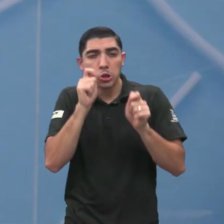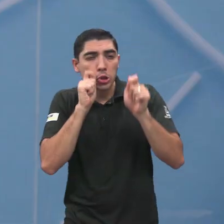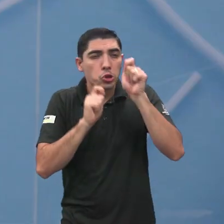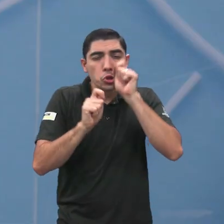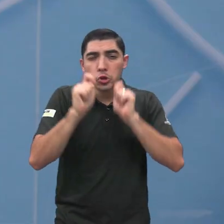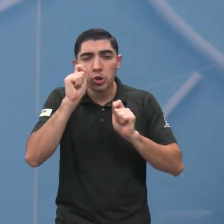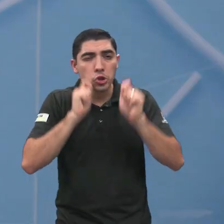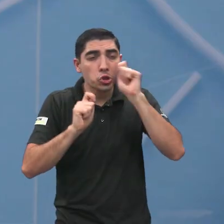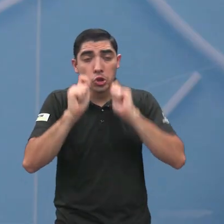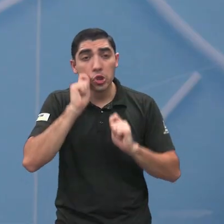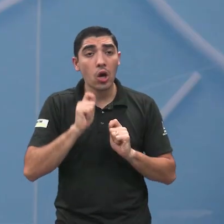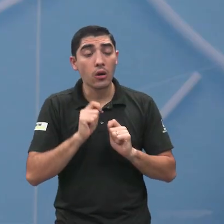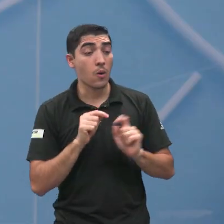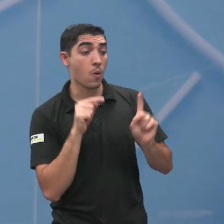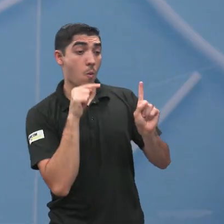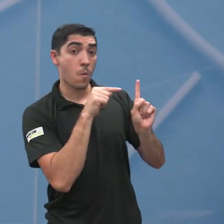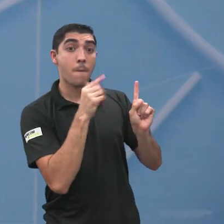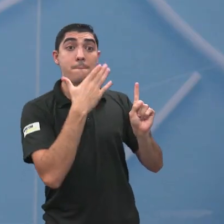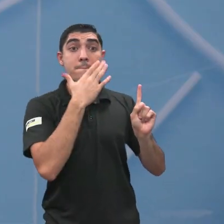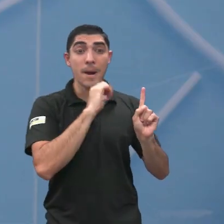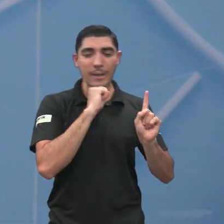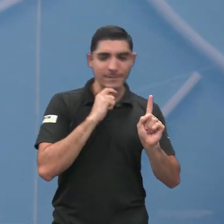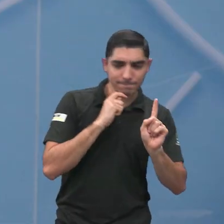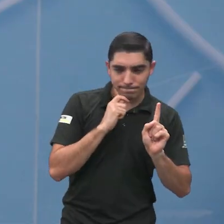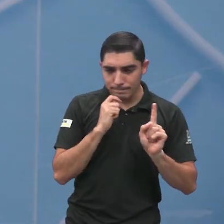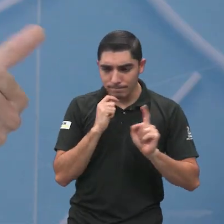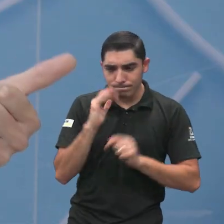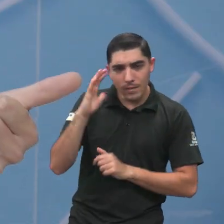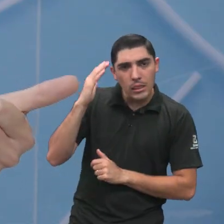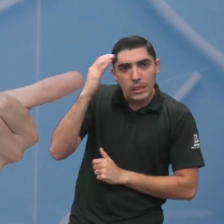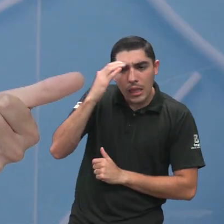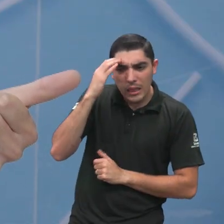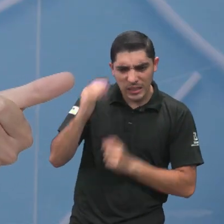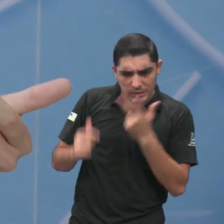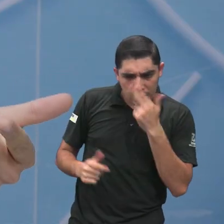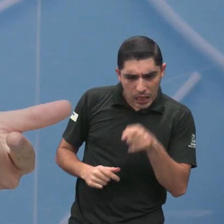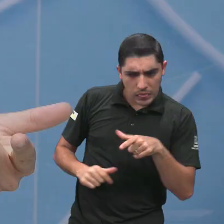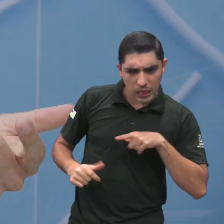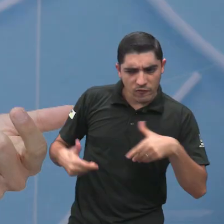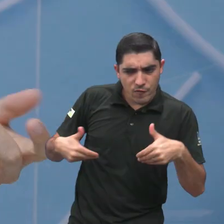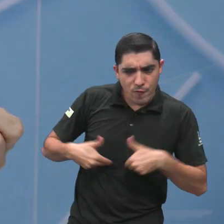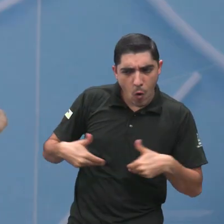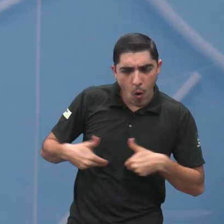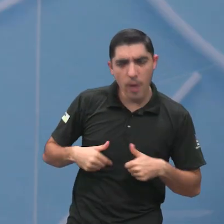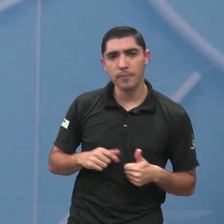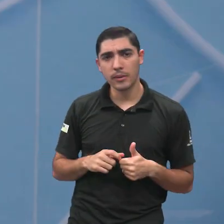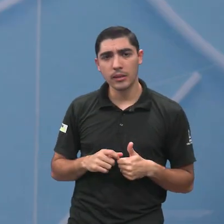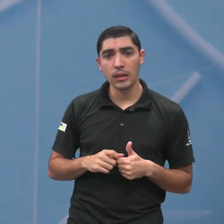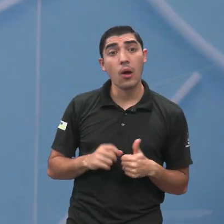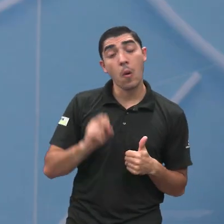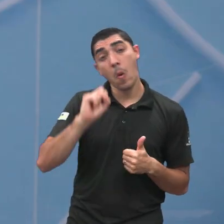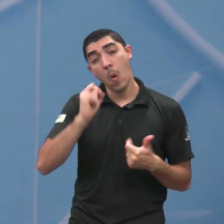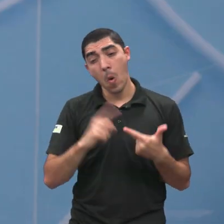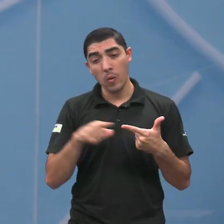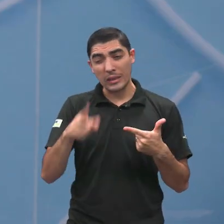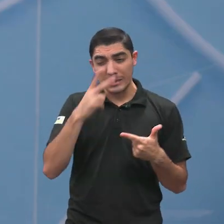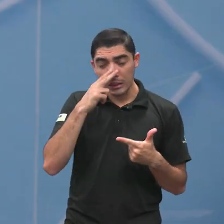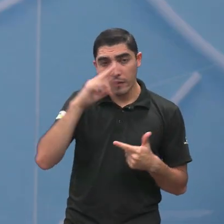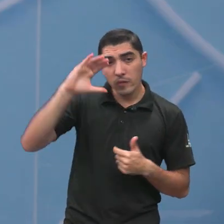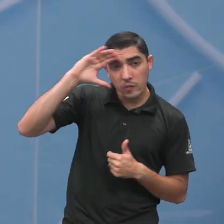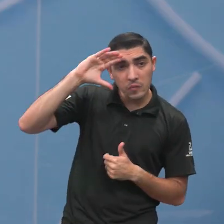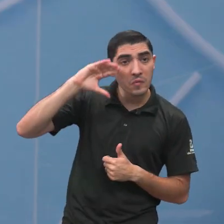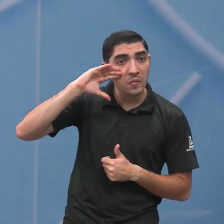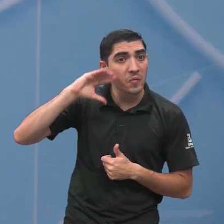aquele choro. O pai precisa ter esse discernimento para entender. É fome? Ela precisa de um alimento. Será que é